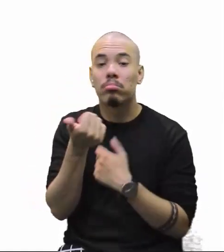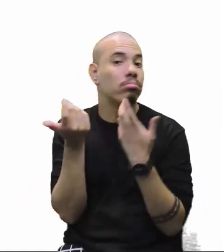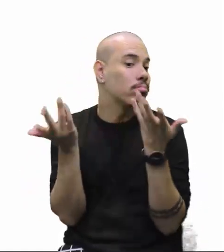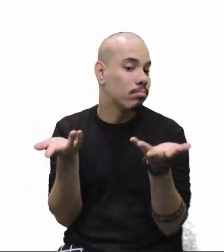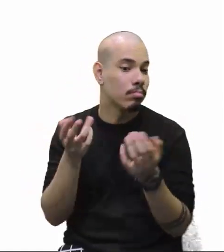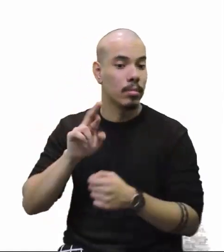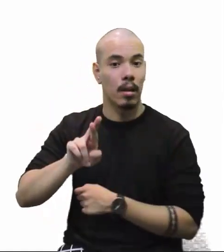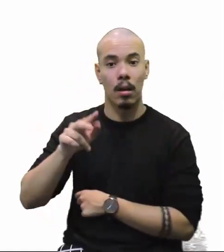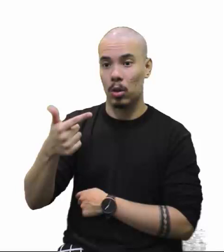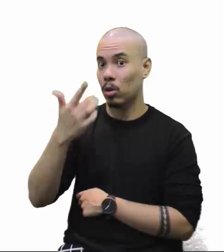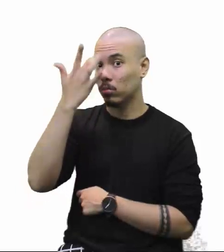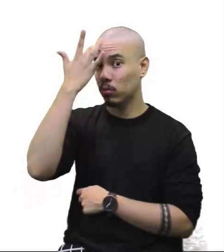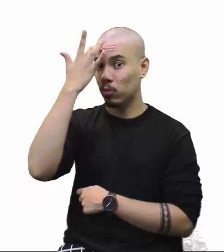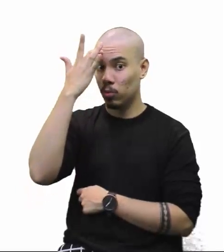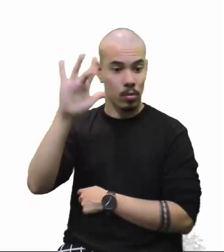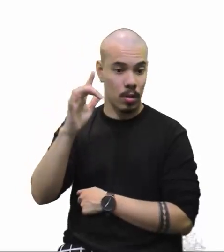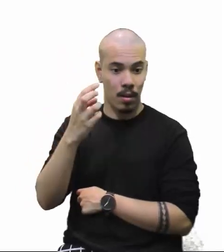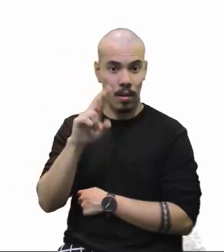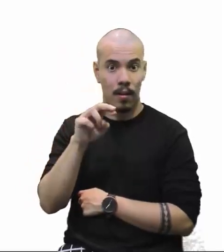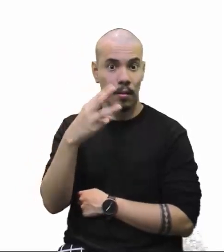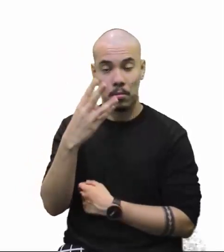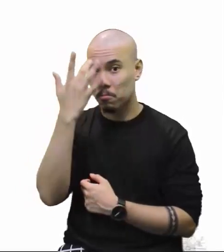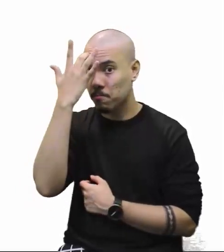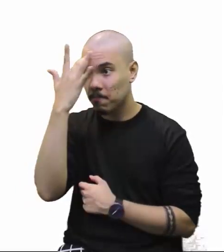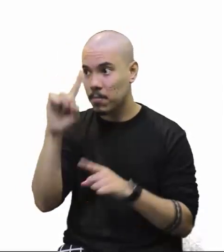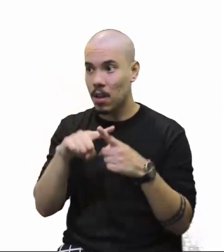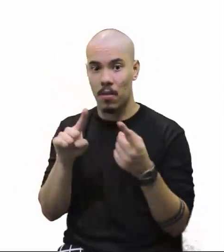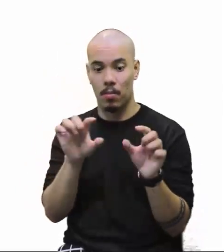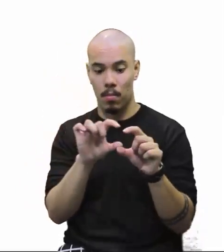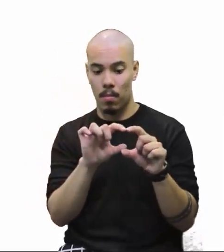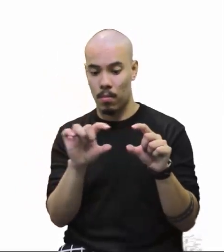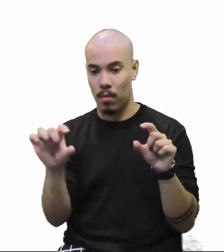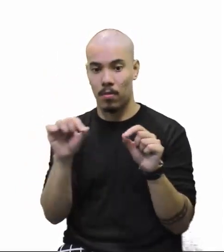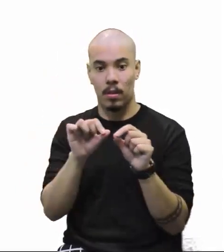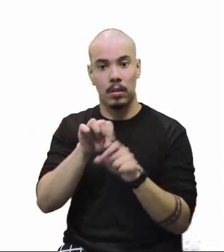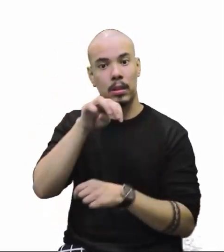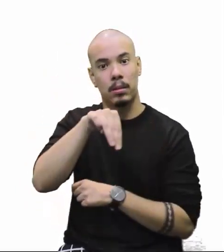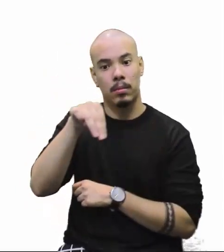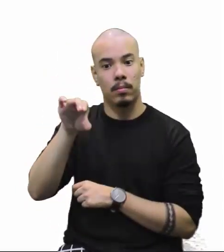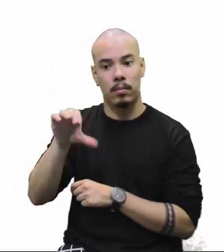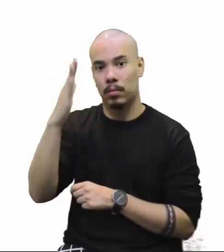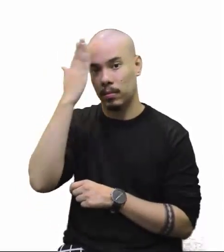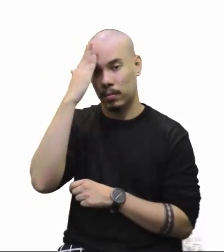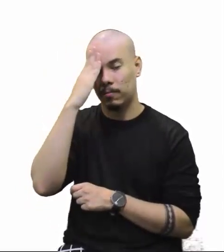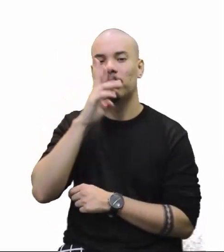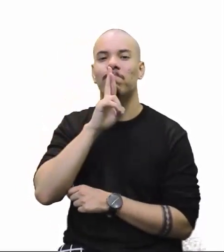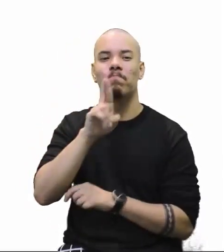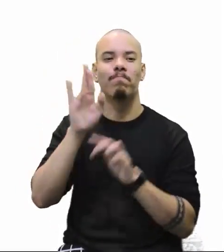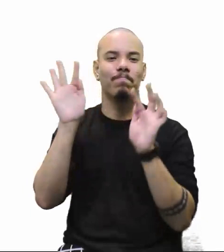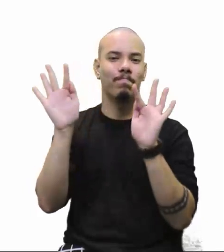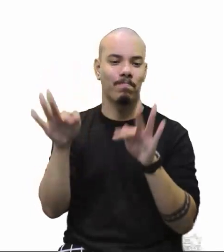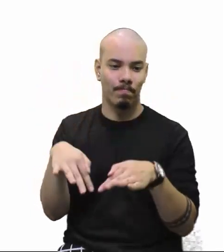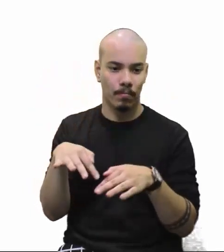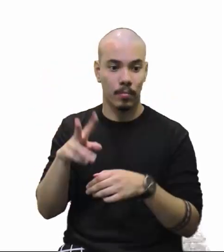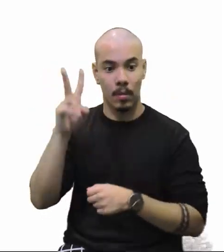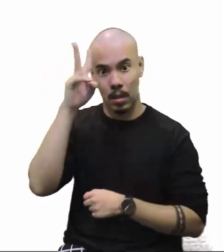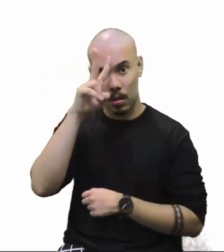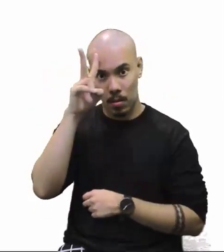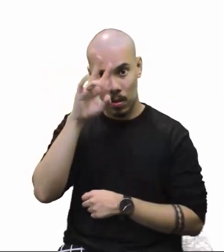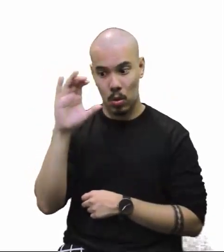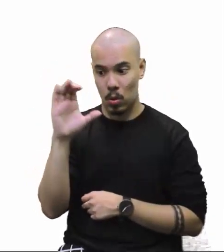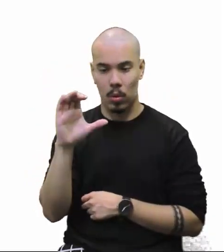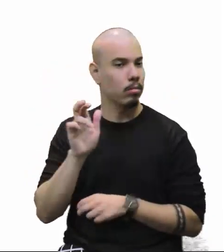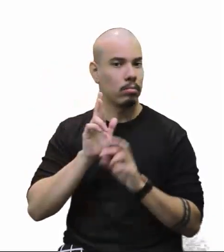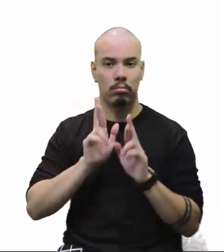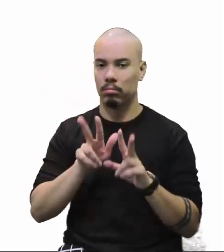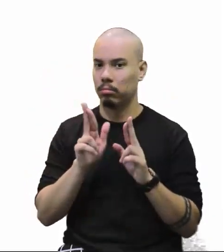Justamente. Aí o inverso, a soma dos inversos, né? Aí lembrando também que a corrente aqui não é igual. A corrente chega